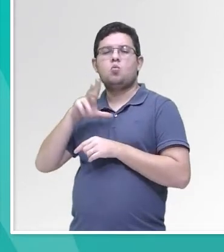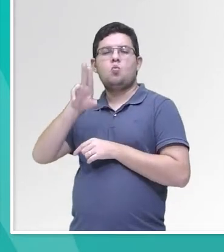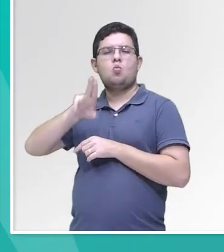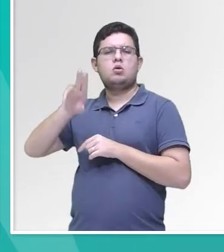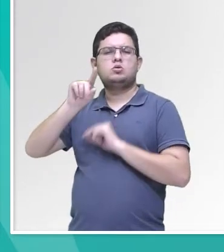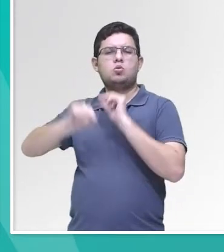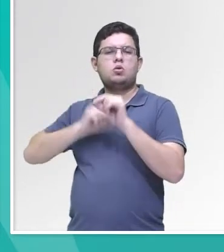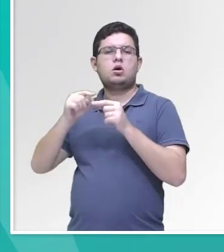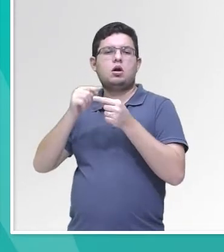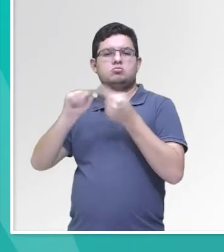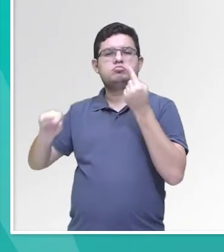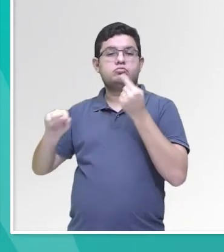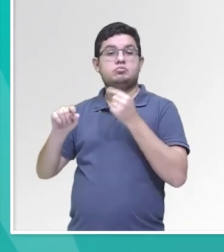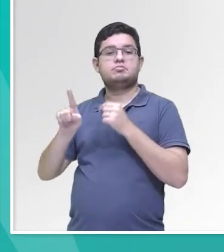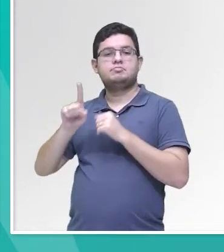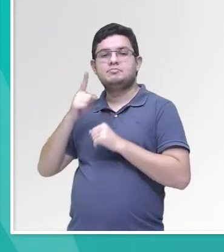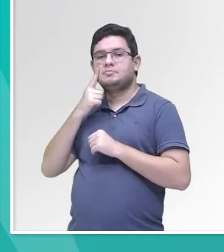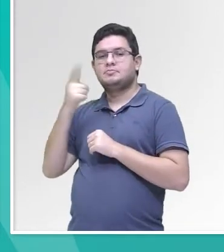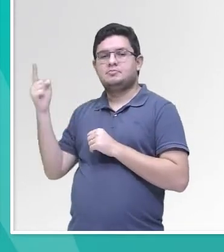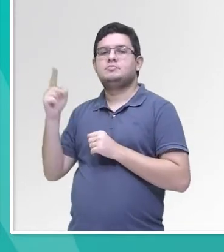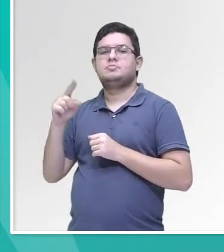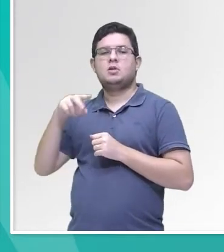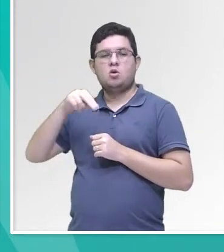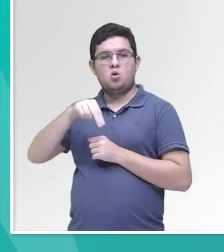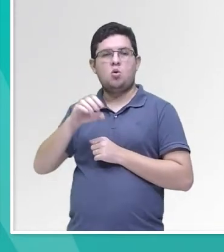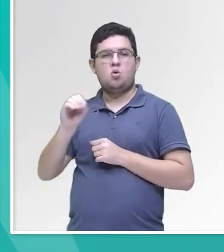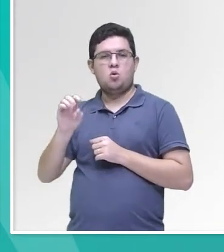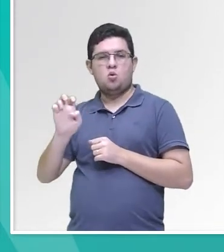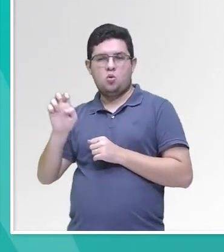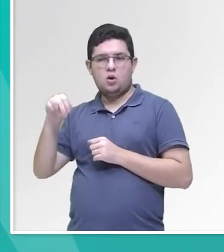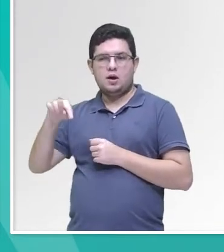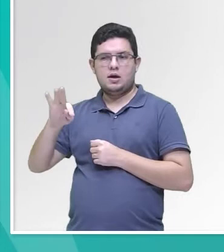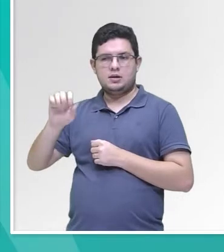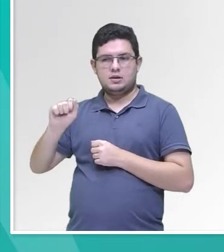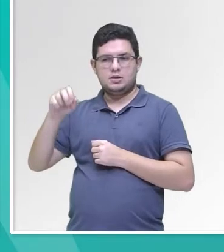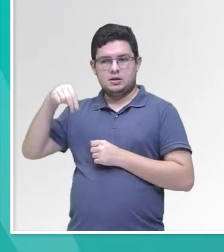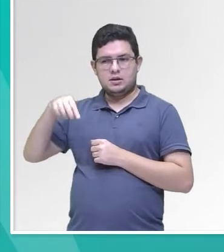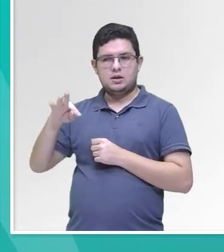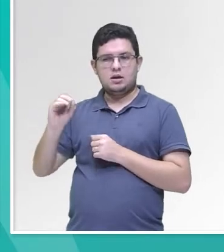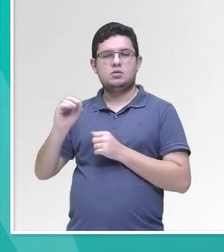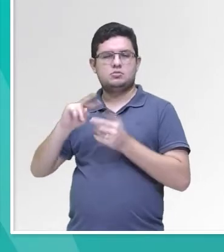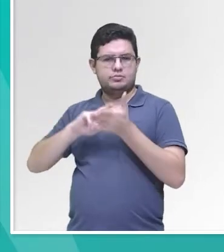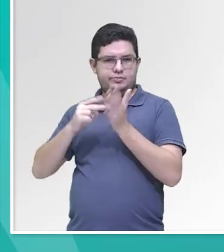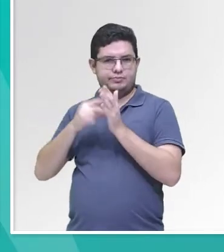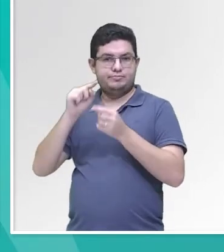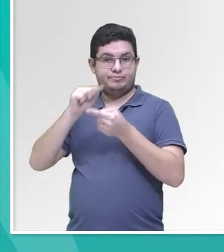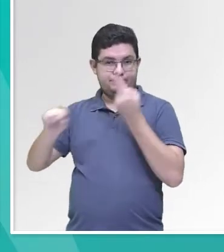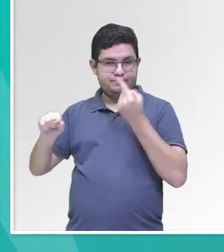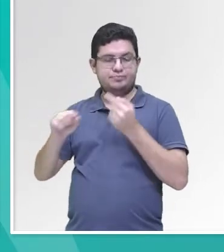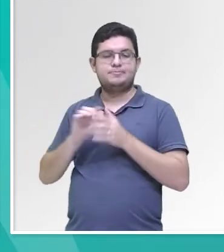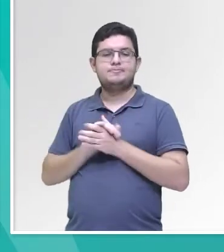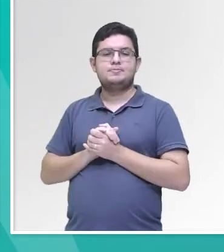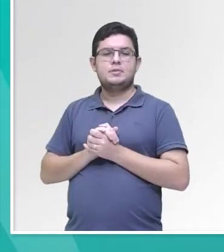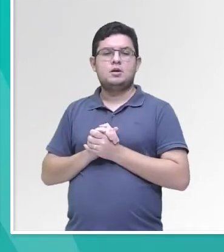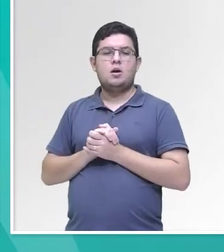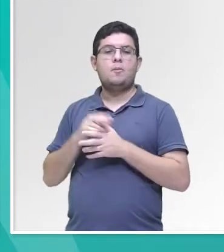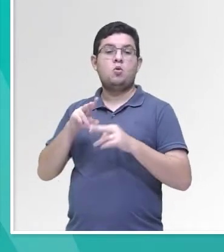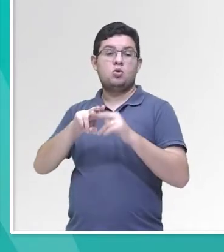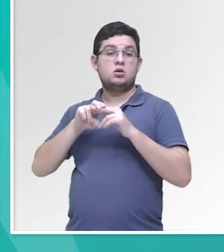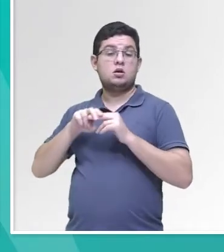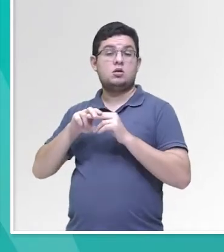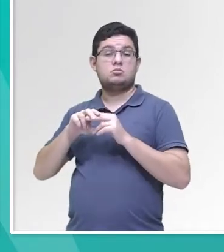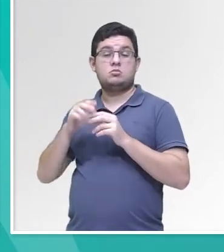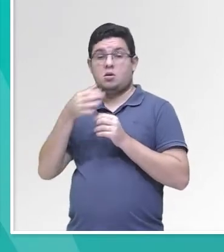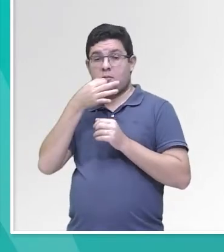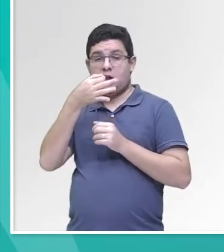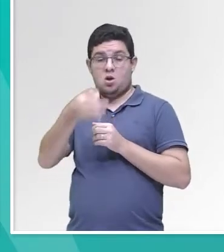locução conjuntiva, ajuda a gente a inserir ideia de contraste, né? E aí ele vai justamente mostrar que, na verdade, no